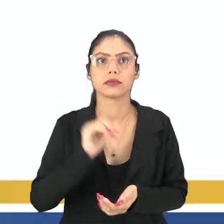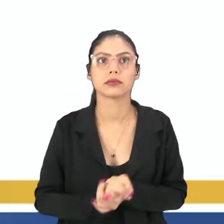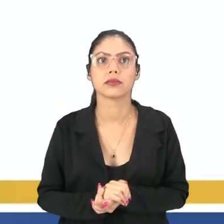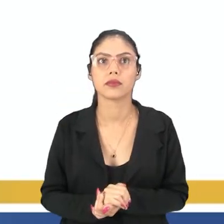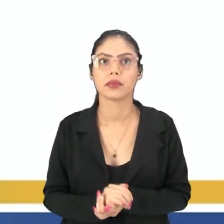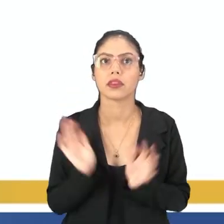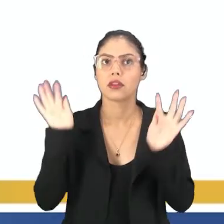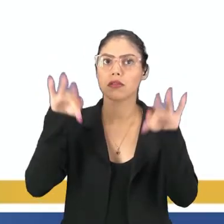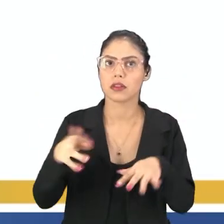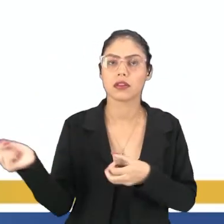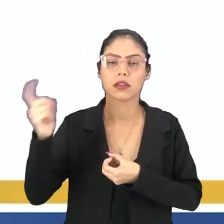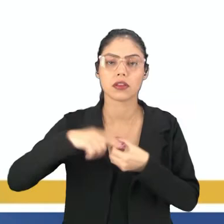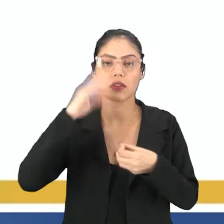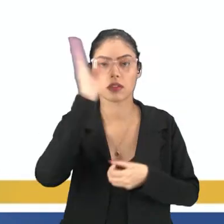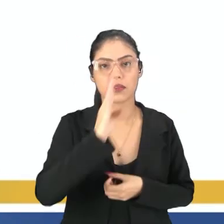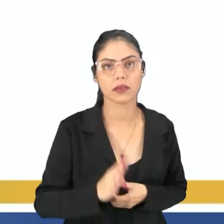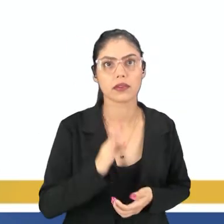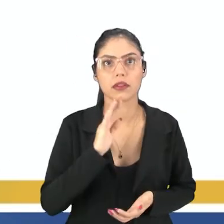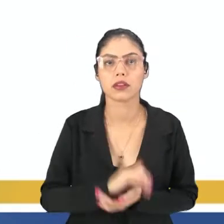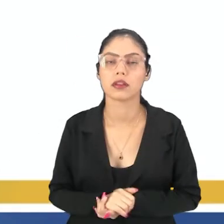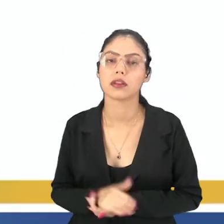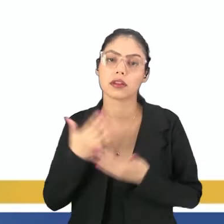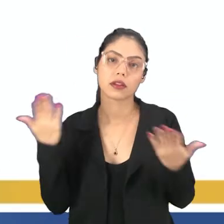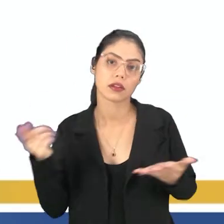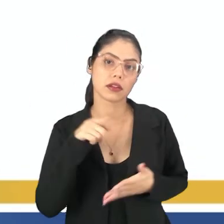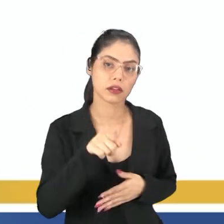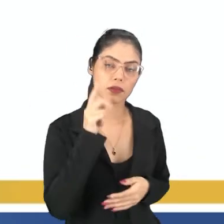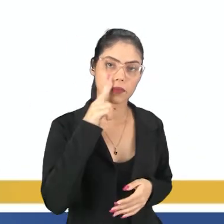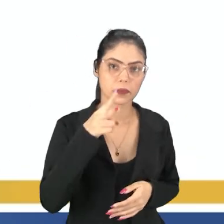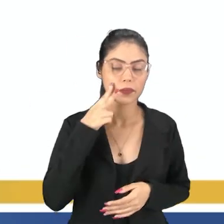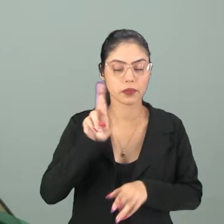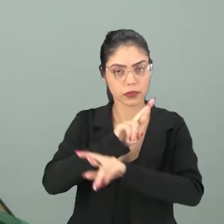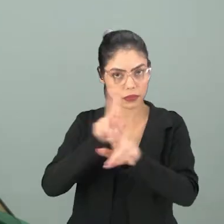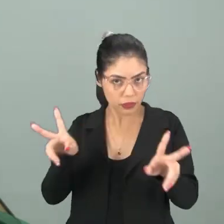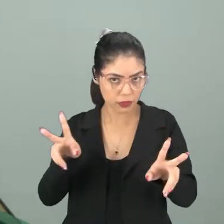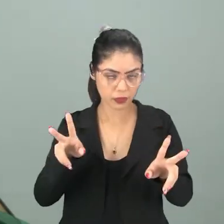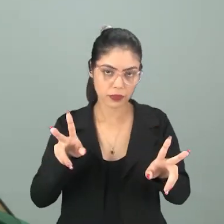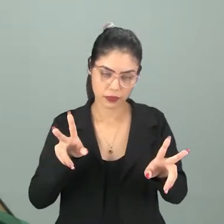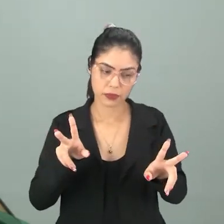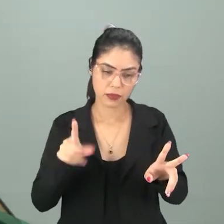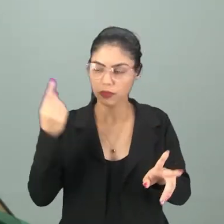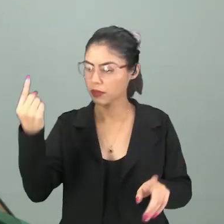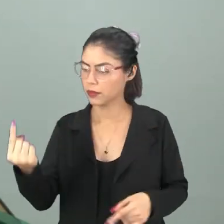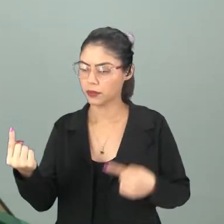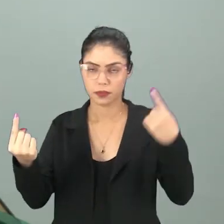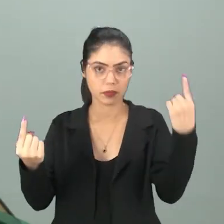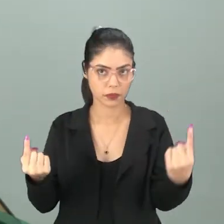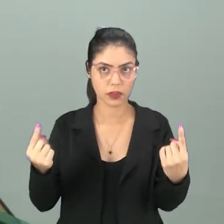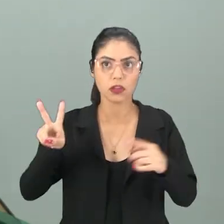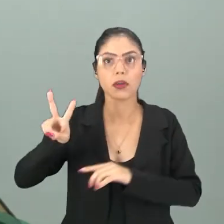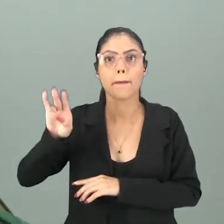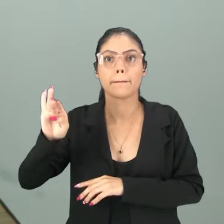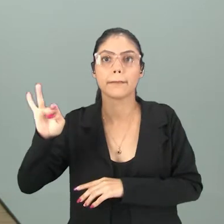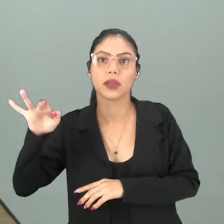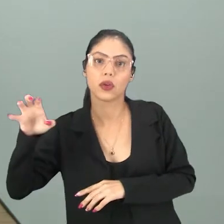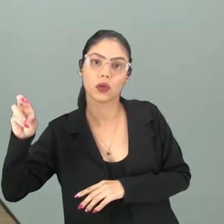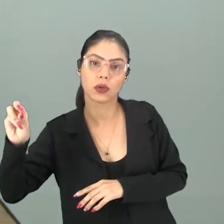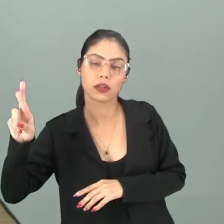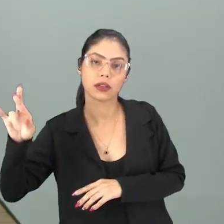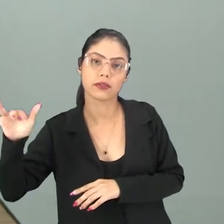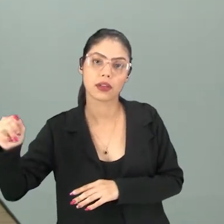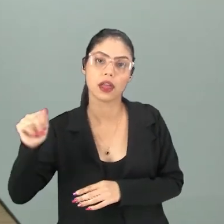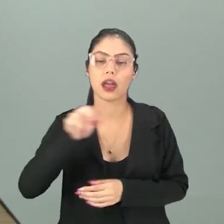pós-graduação e, ao concluir, retorna para o Brasil. Então, aqui nós vemos a diferença, né, de uma biografia para